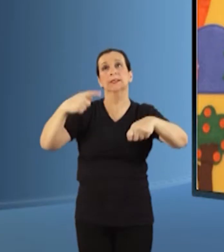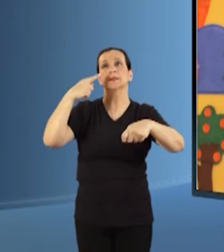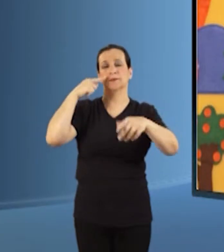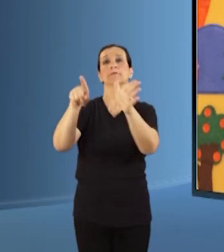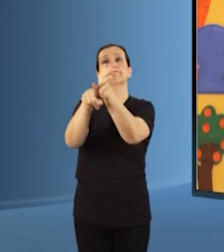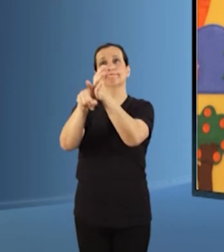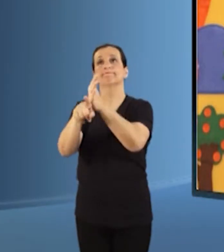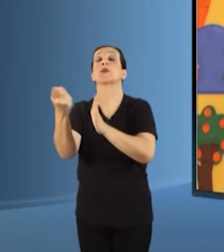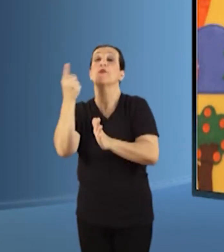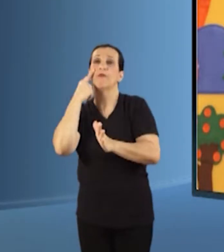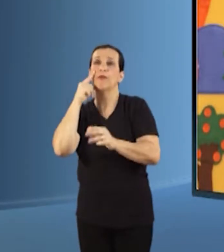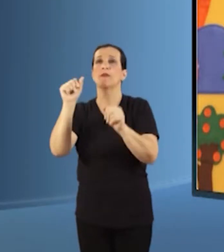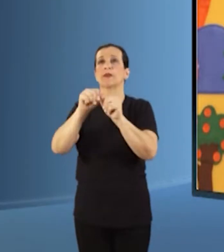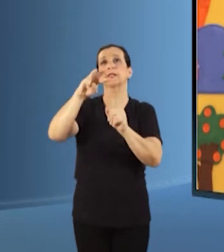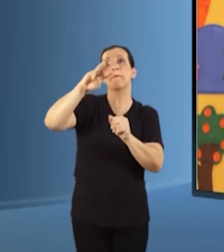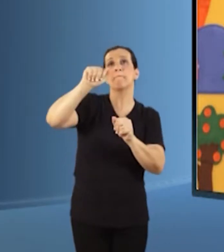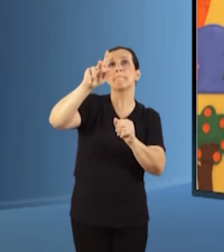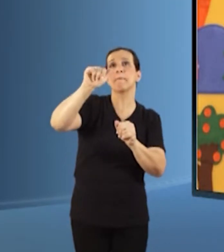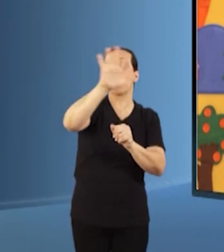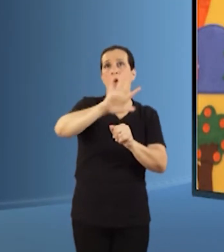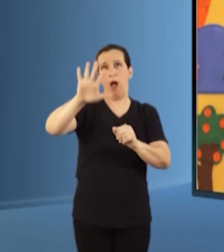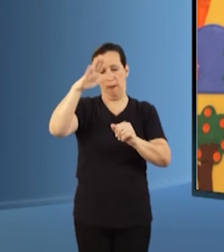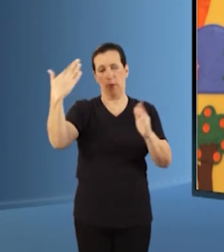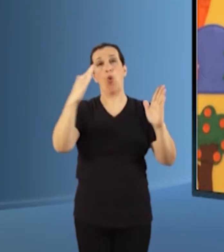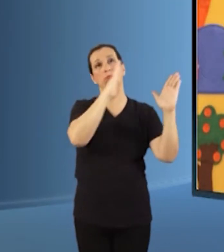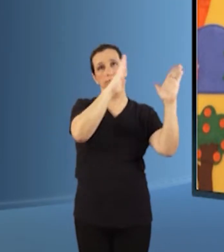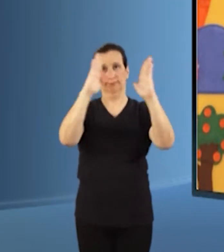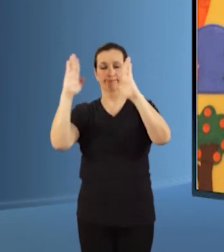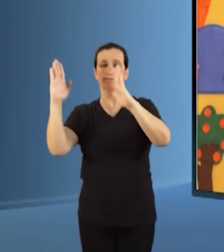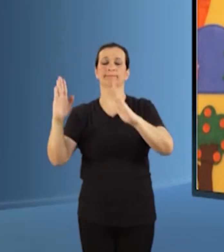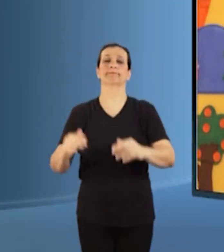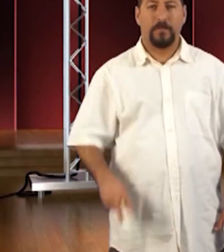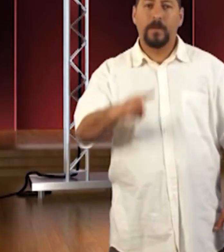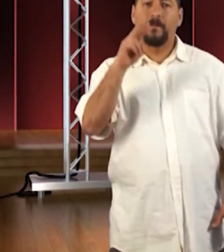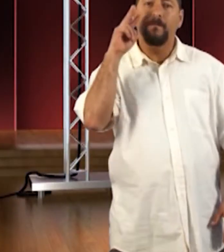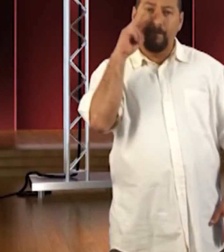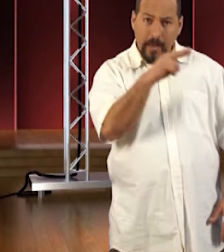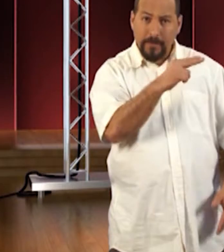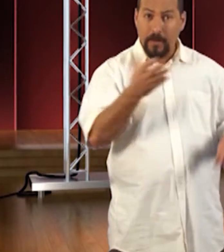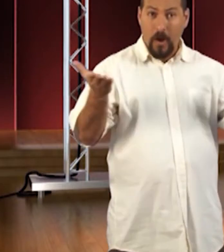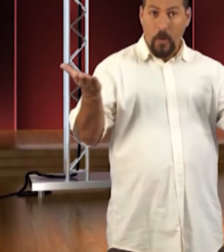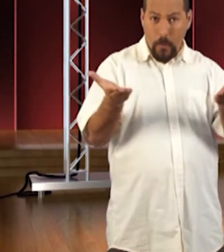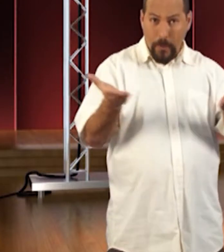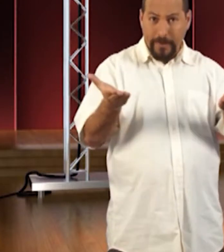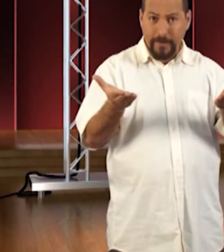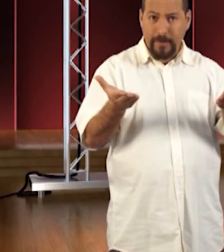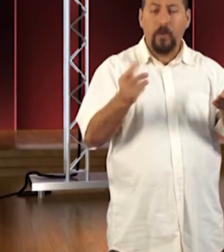som, deve ser revisto o mapeamento ou a programação.